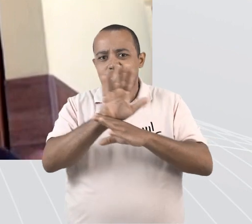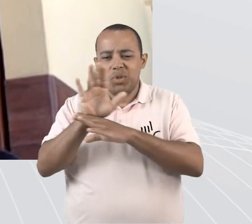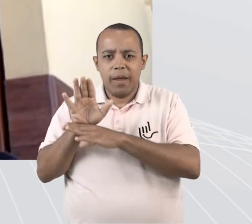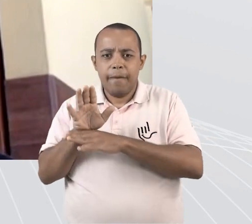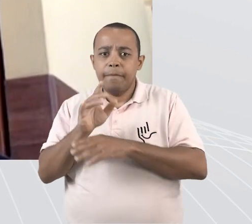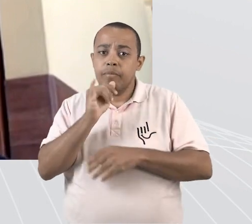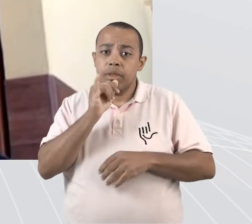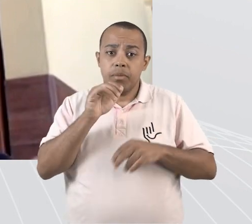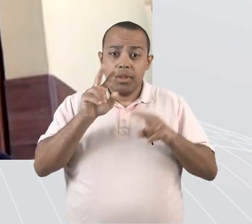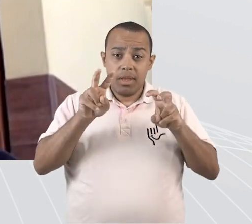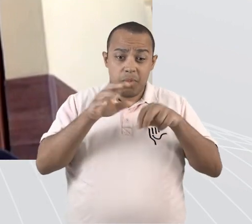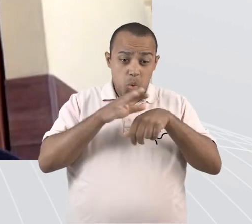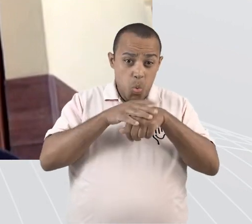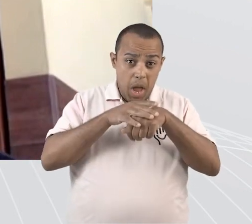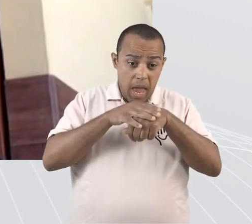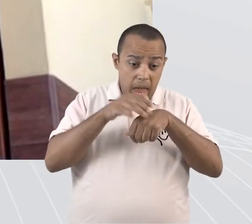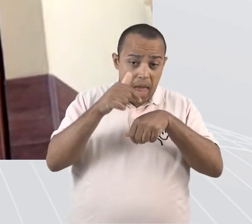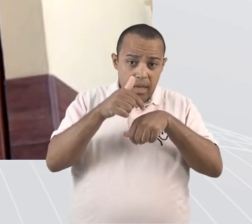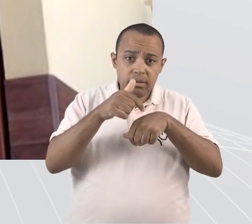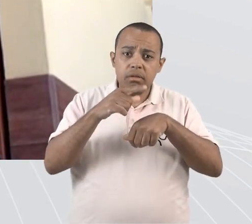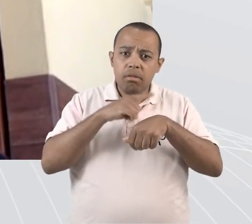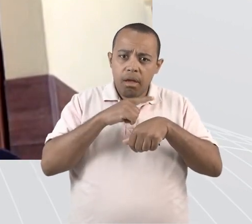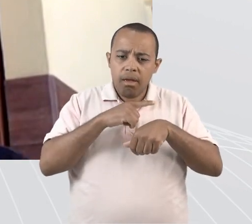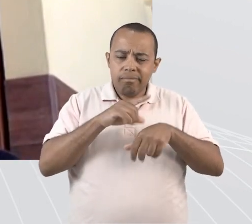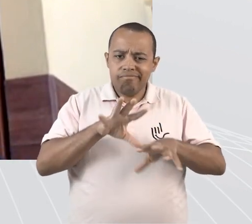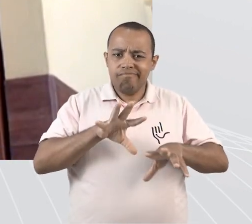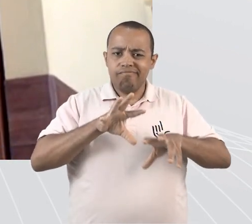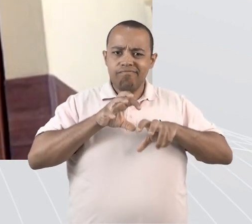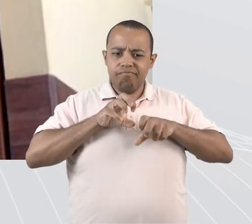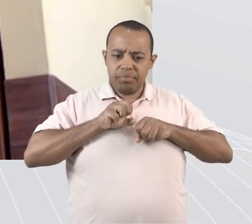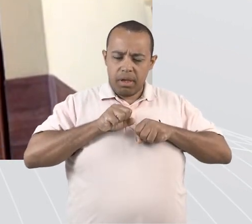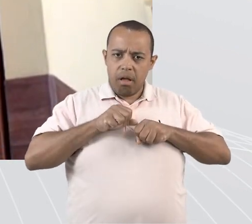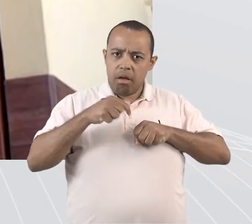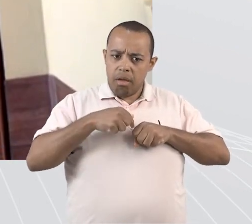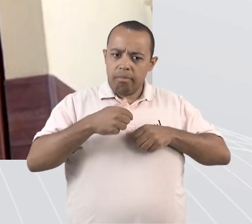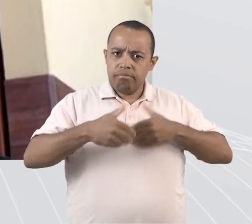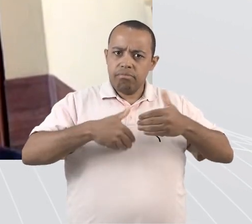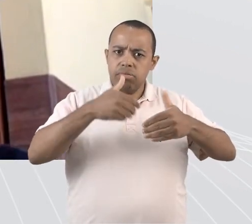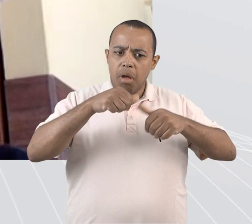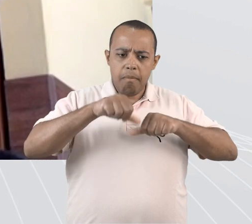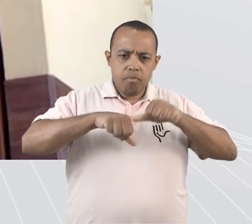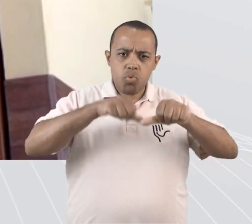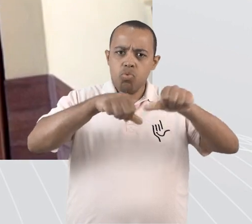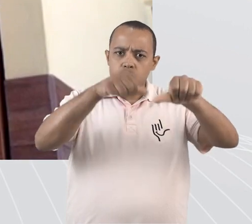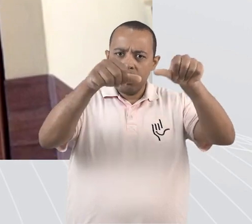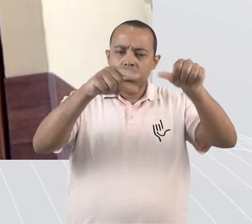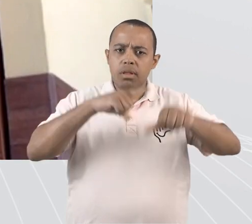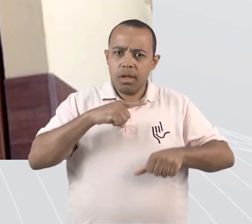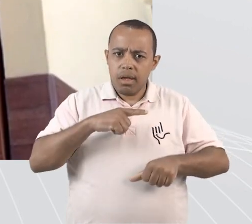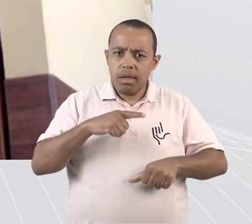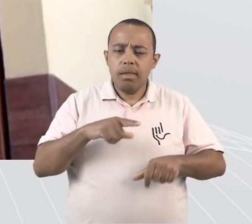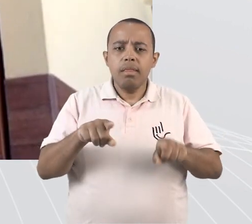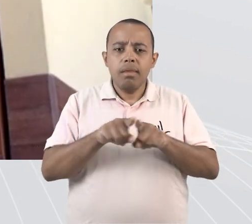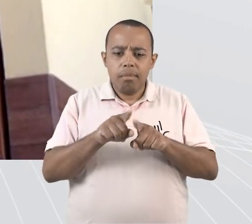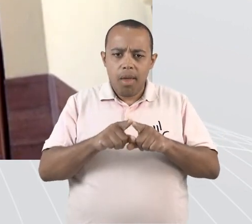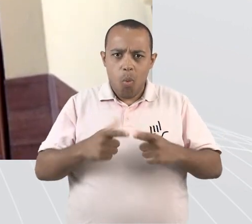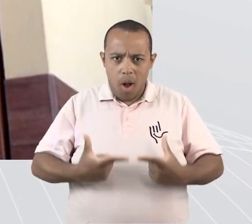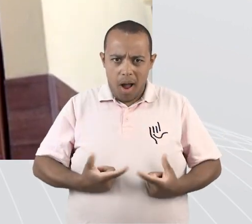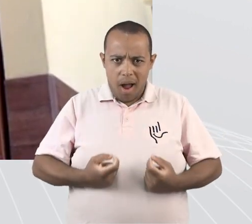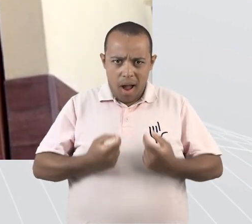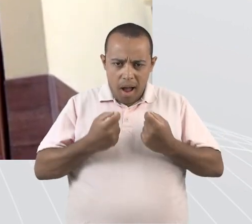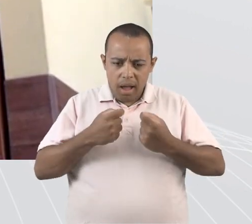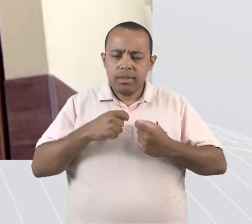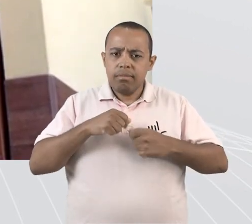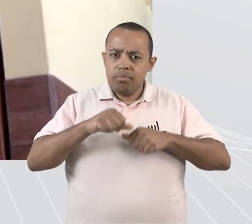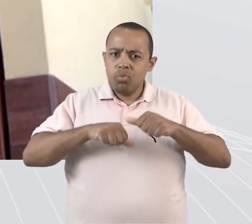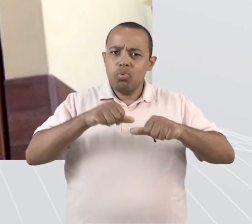você trabalha com doenças, você está trabalhando com evolução do patógeno, por exemplo, ou evolução do câncer, né? Porque as células do câncer também evoluem,